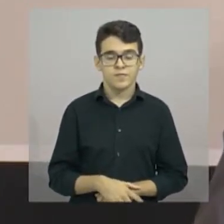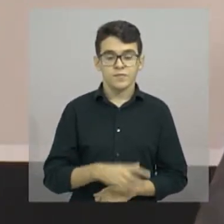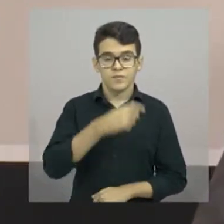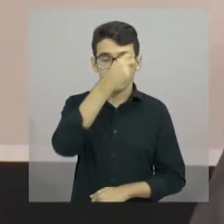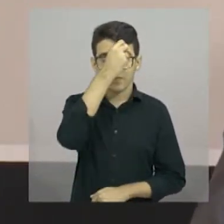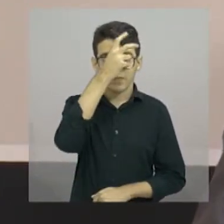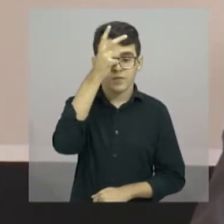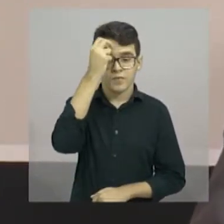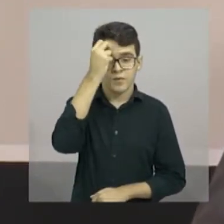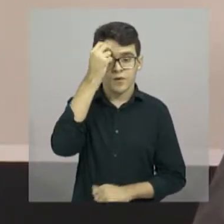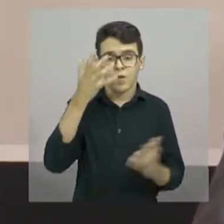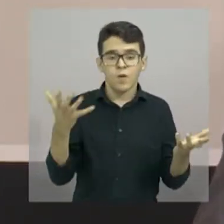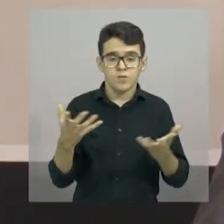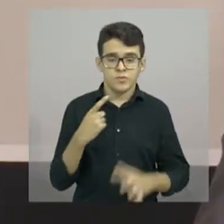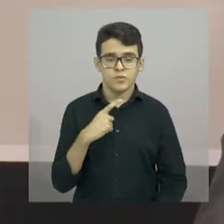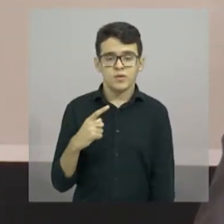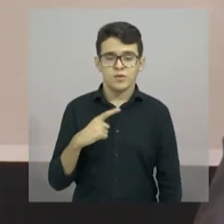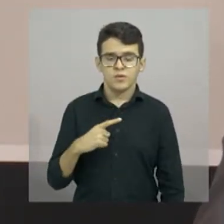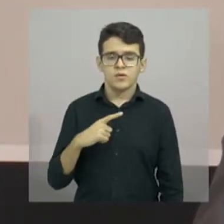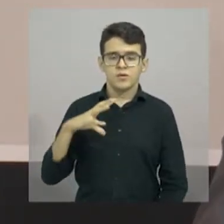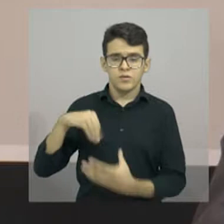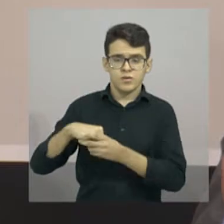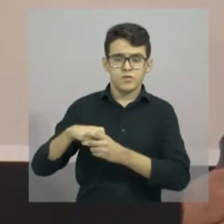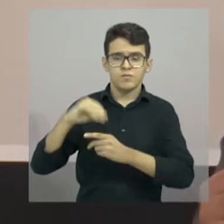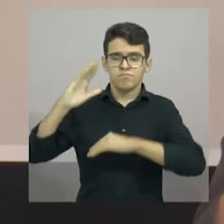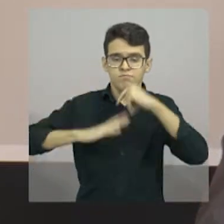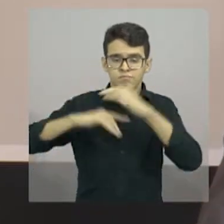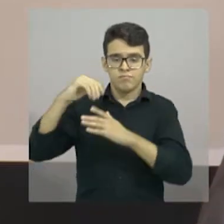tem fisioterapia, que tem. Então a